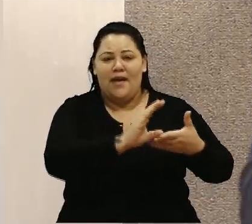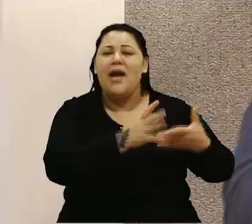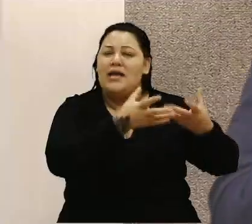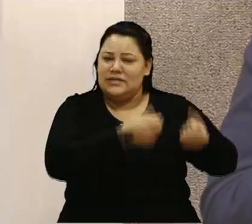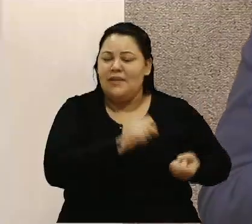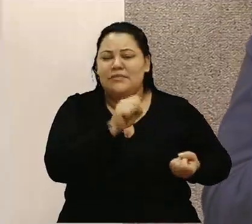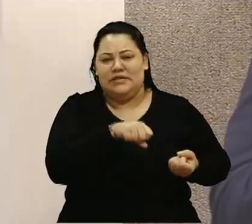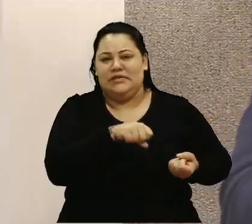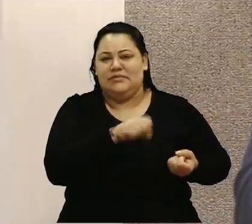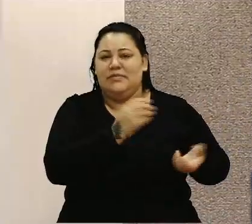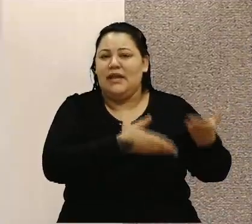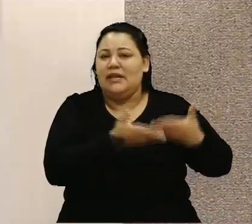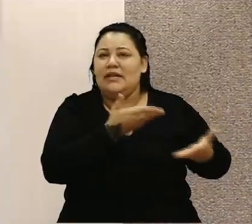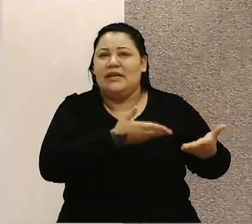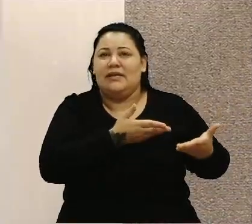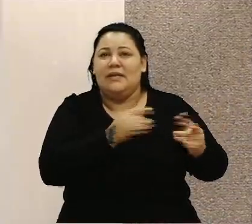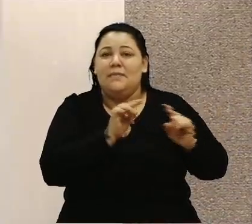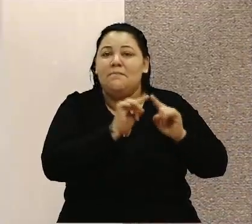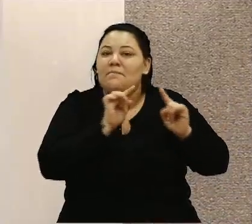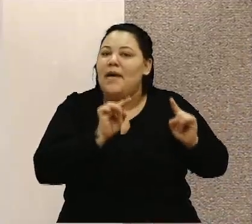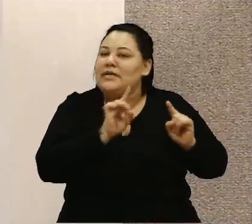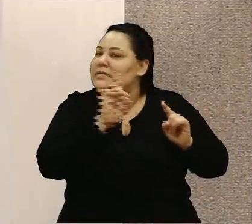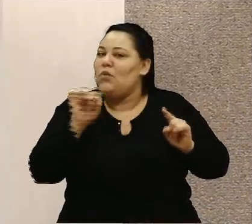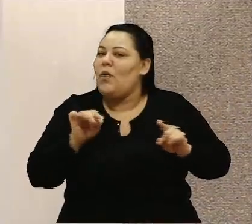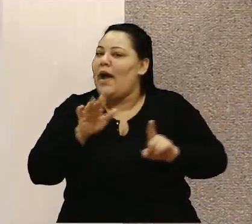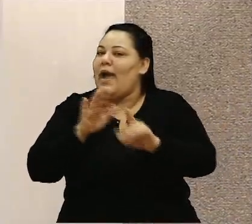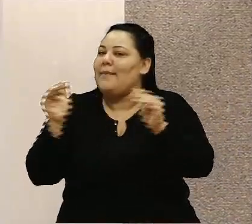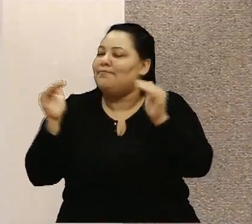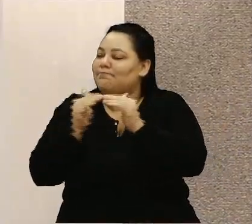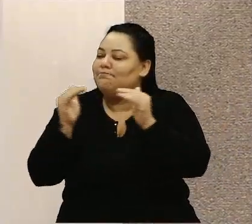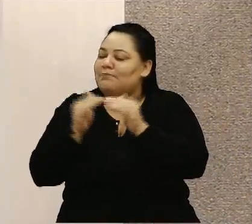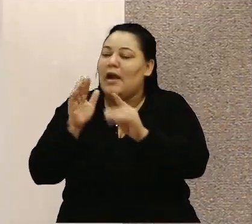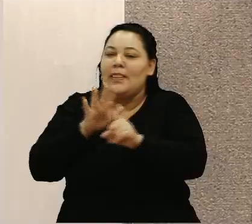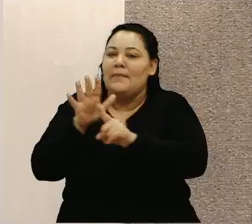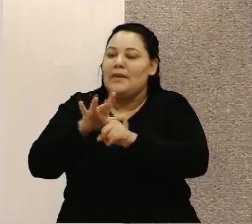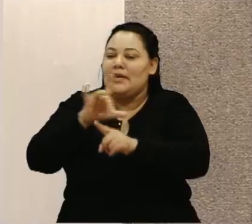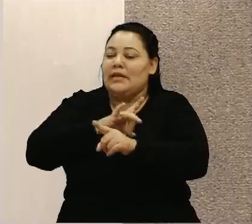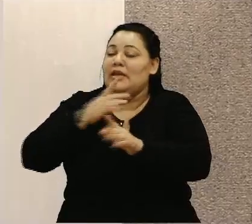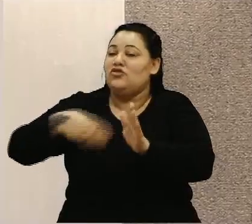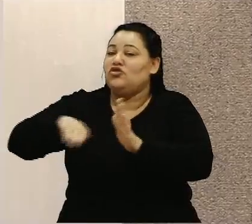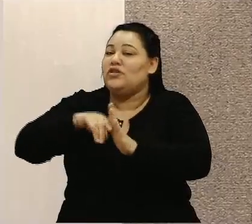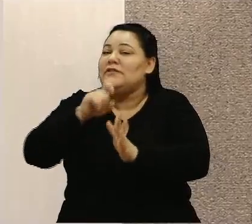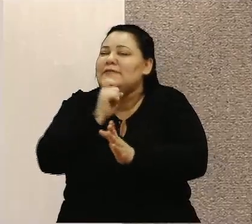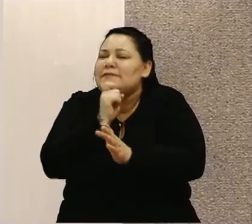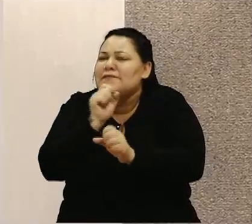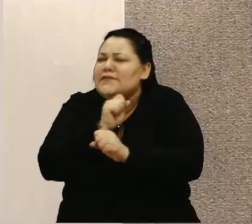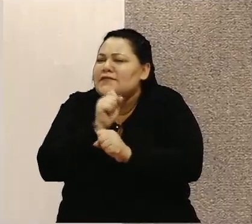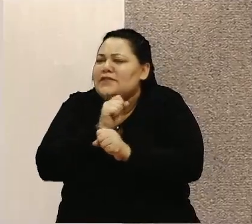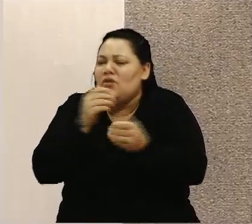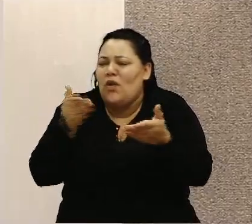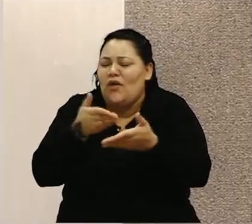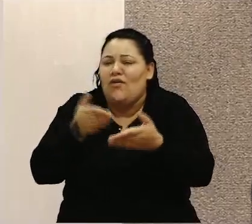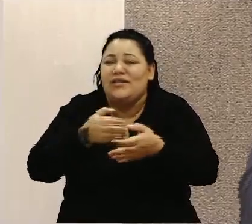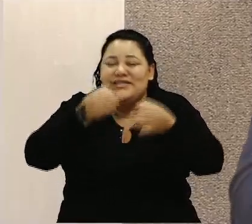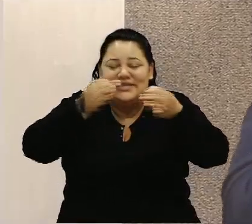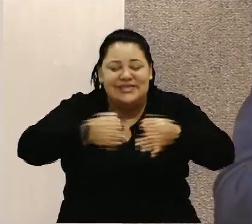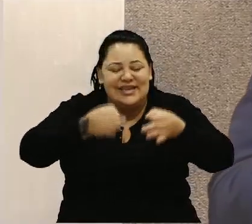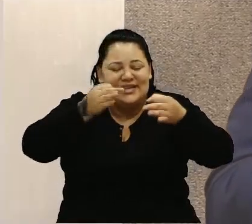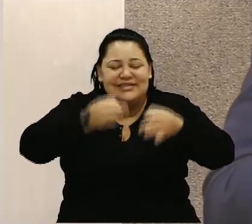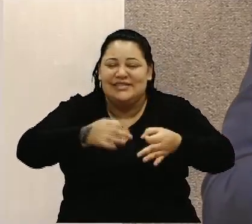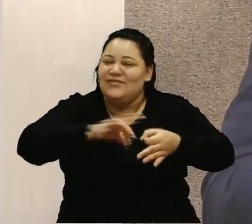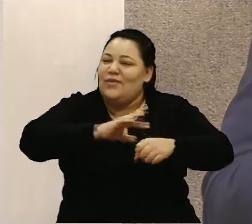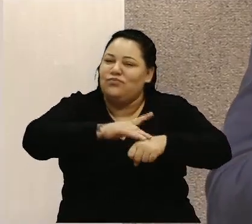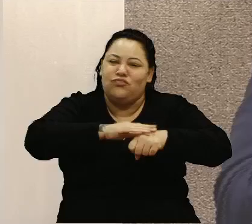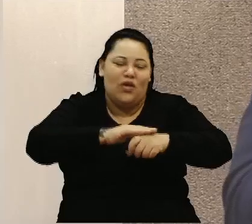Recebe, mas isso está aquém da demanda que se apresenta. E com a chegada do inverno que está próxima e iminente, certamente nós teremos acentuado